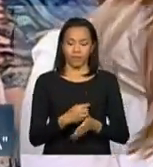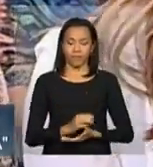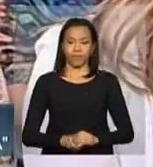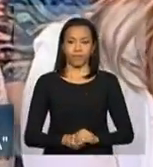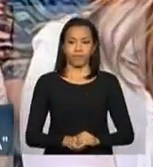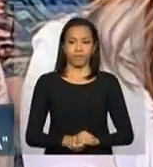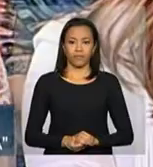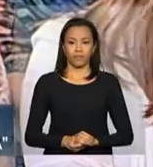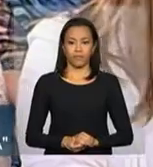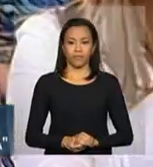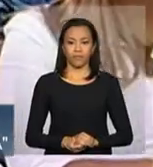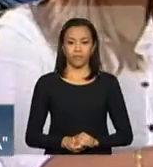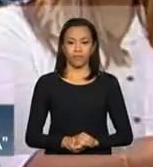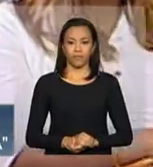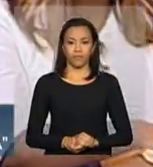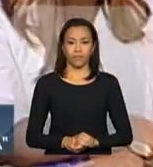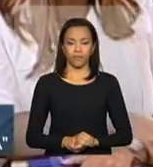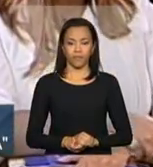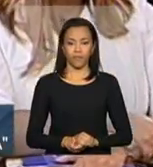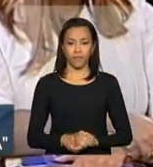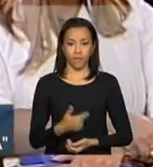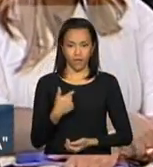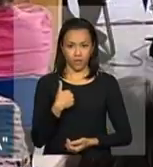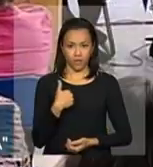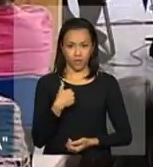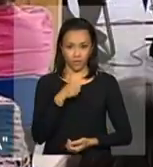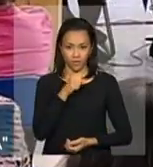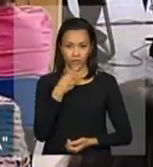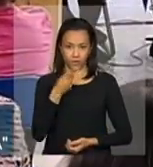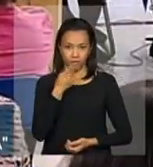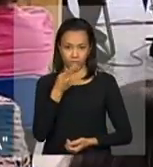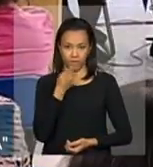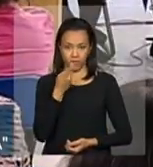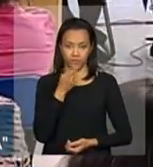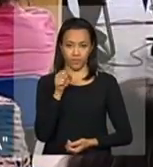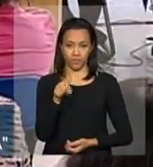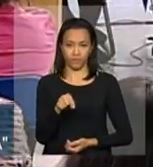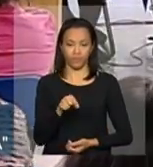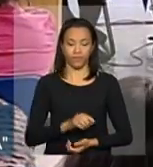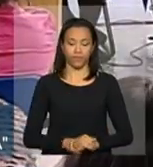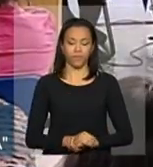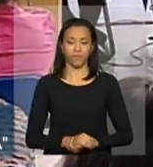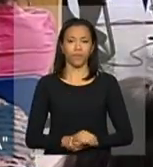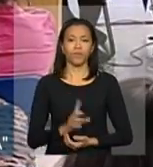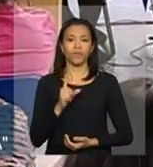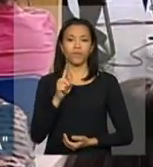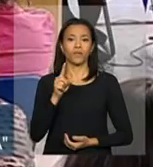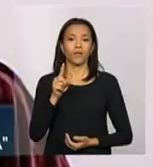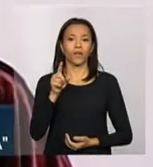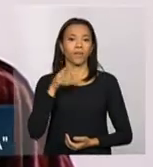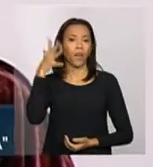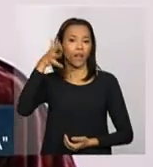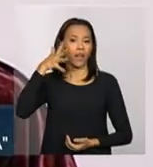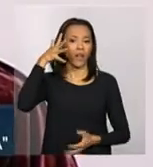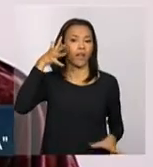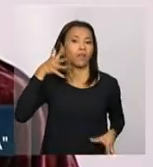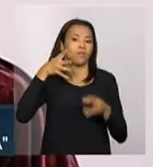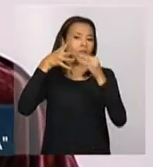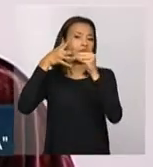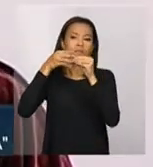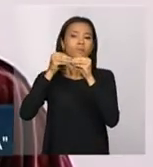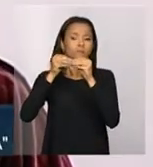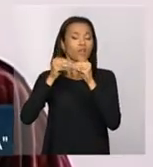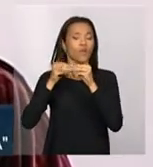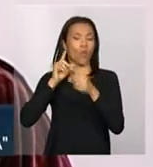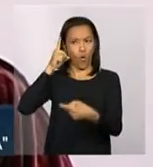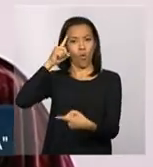Priscila. Eu só, se me permite, ministra, gostaria de... não é um complemento, que eu concordo com tudo que a